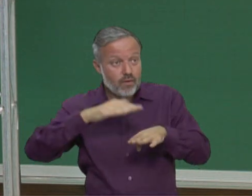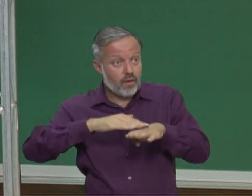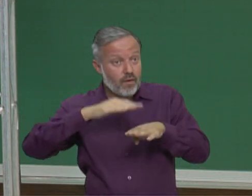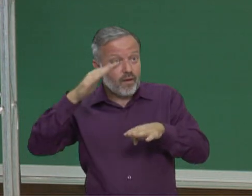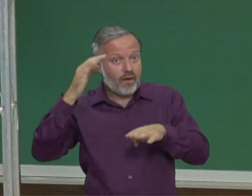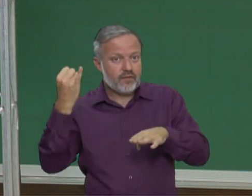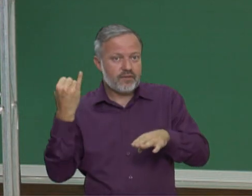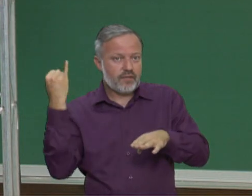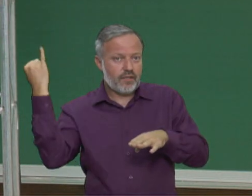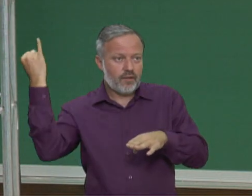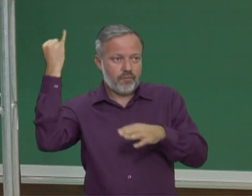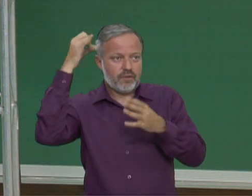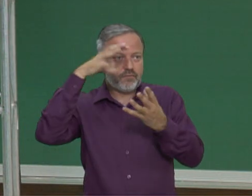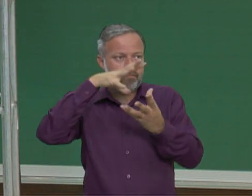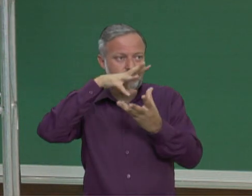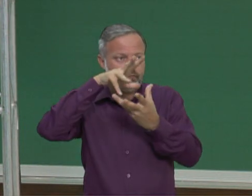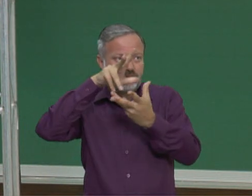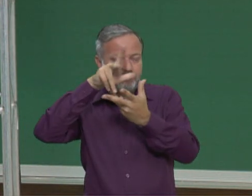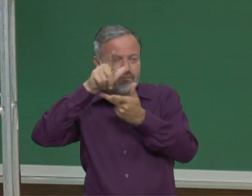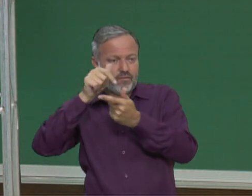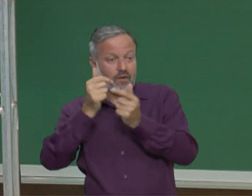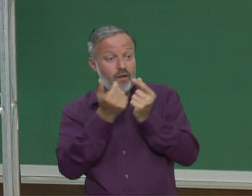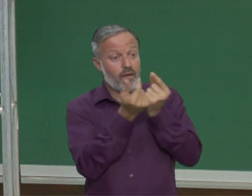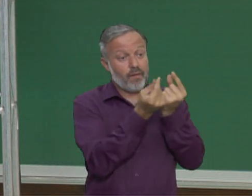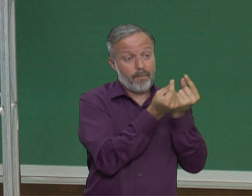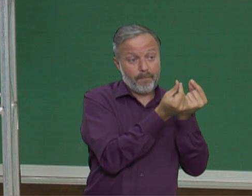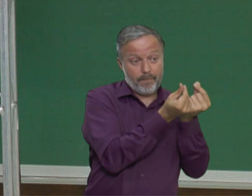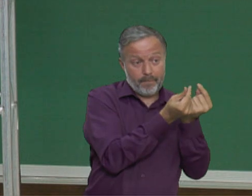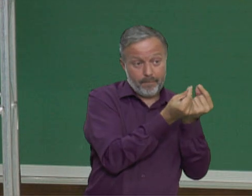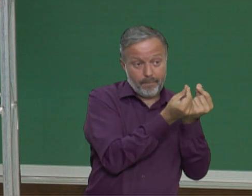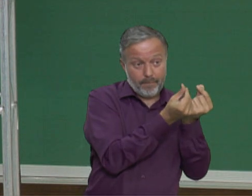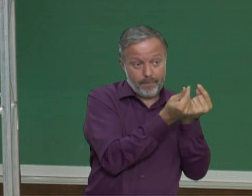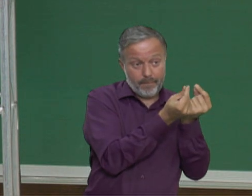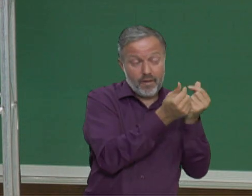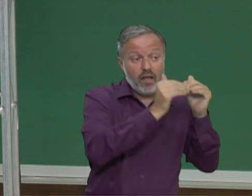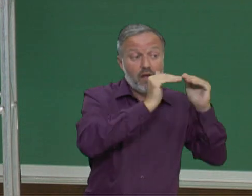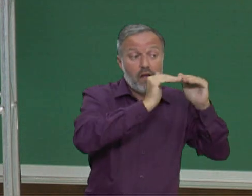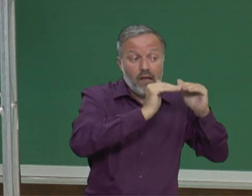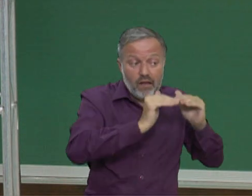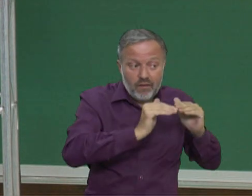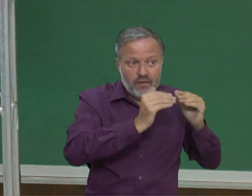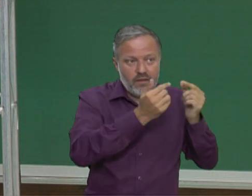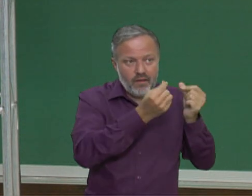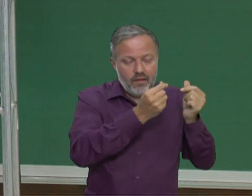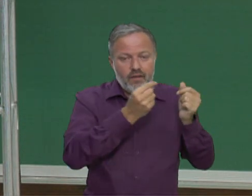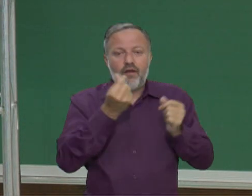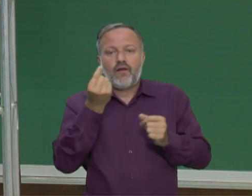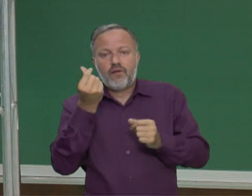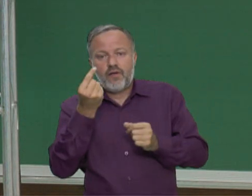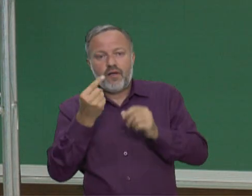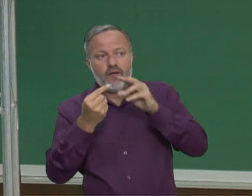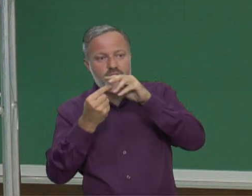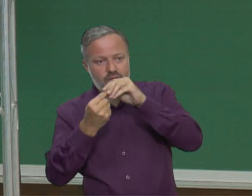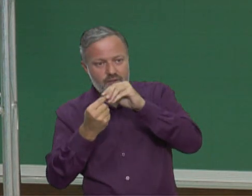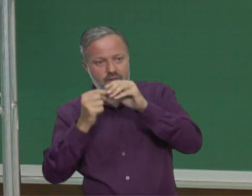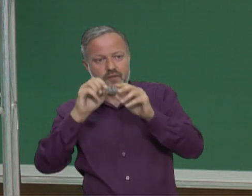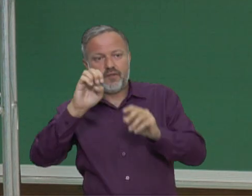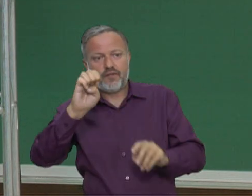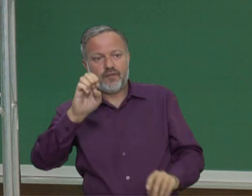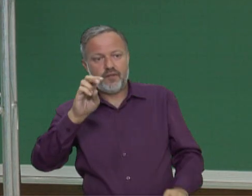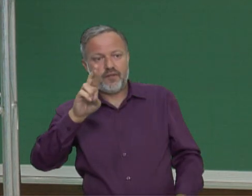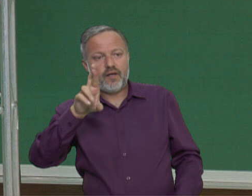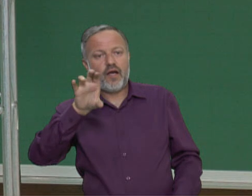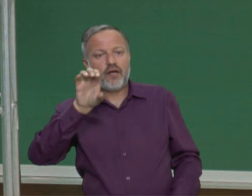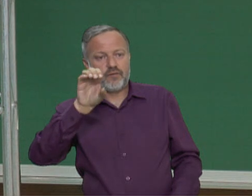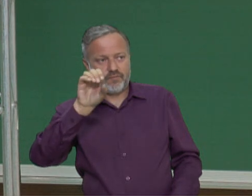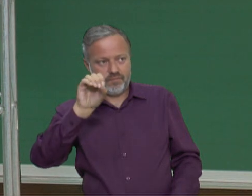tá? Por quê? Porque ela consegue unir a parte econômica, essa estabilidade econômica desses países e principalmente a utilização de